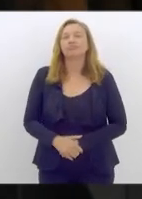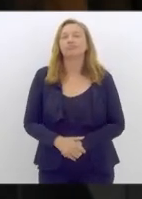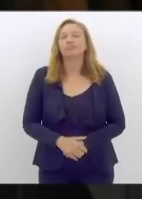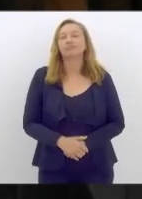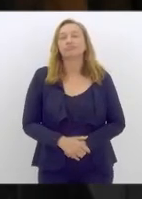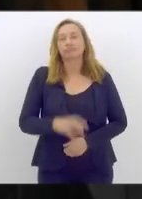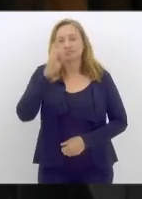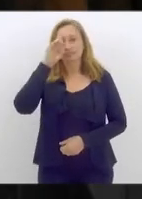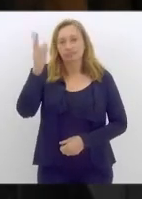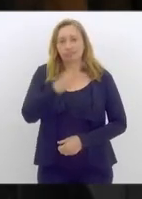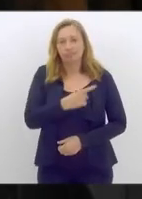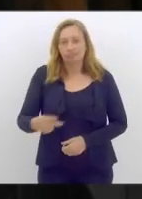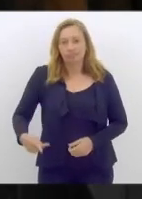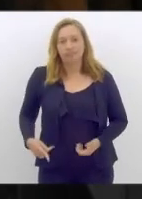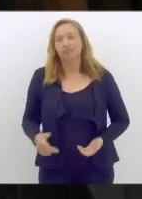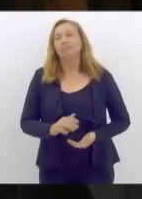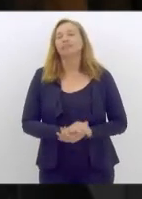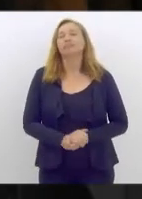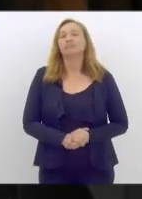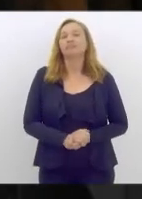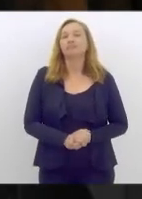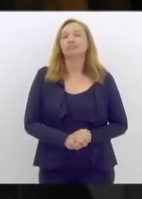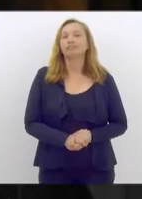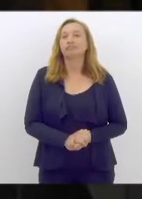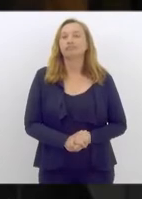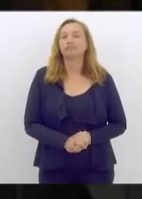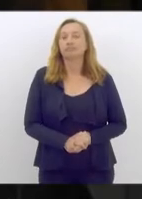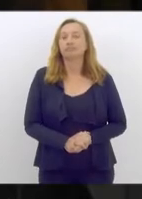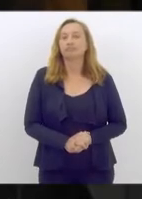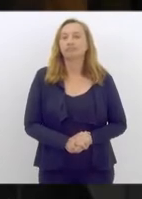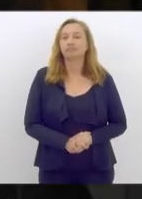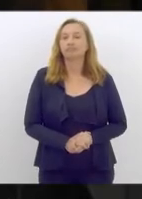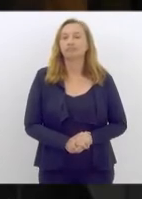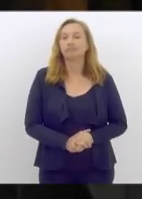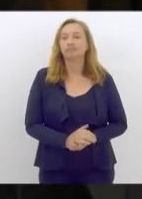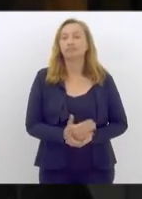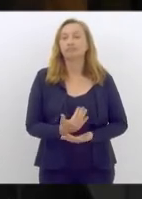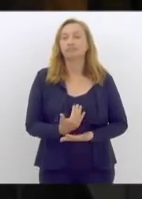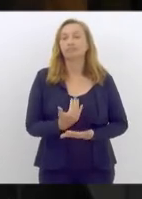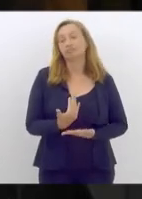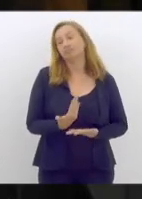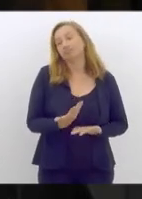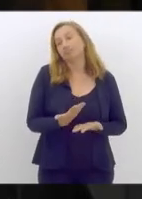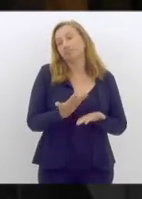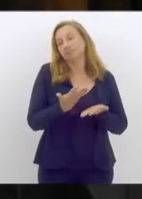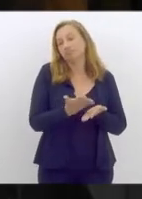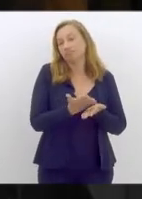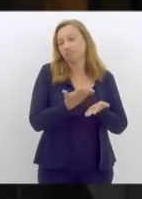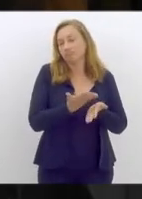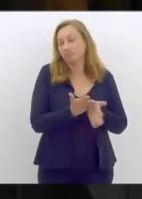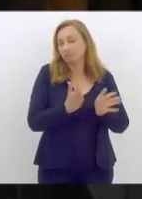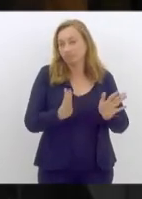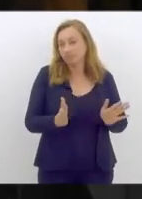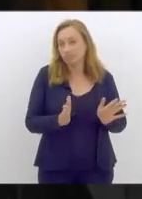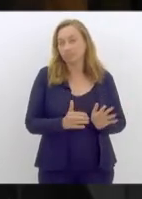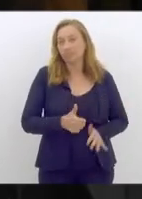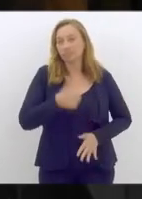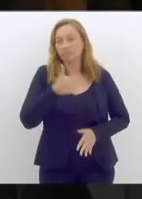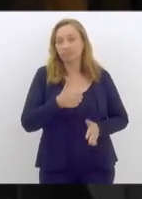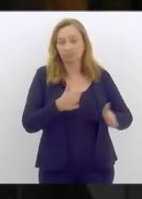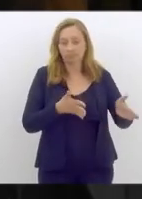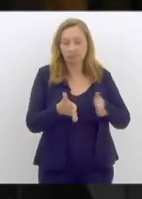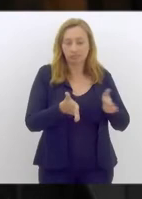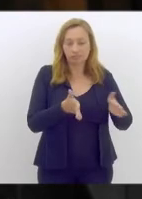se o presidente acabou o primeiro turno das eleições estamos vivendo